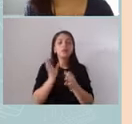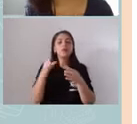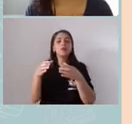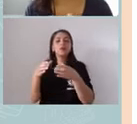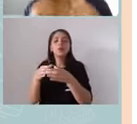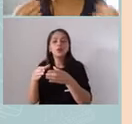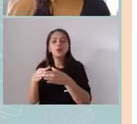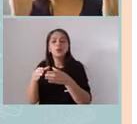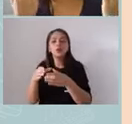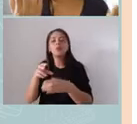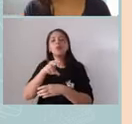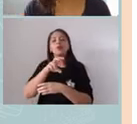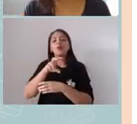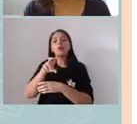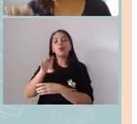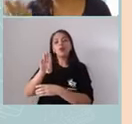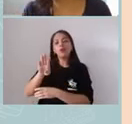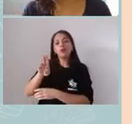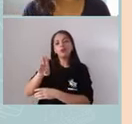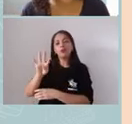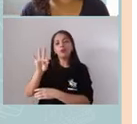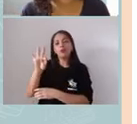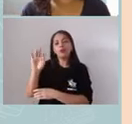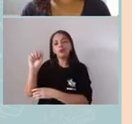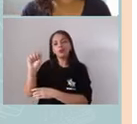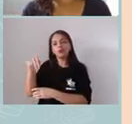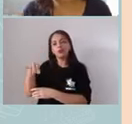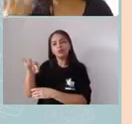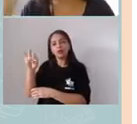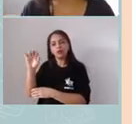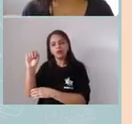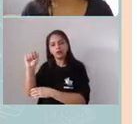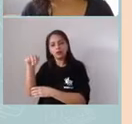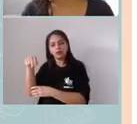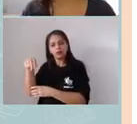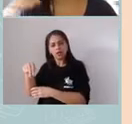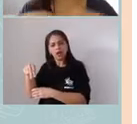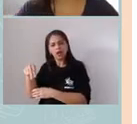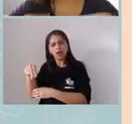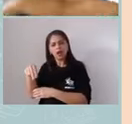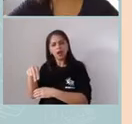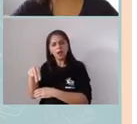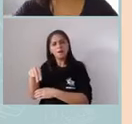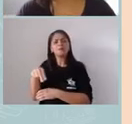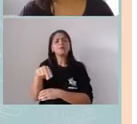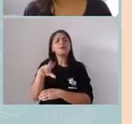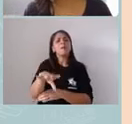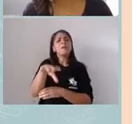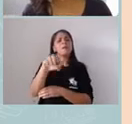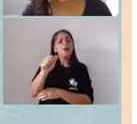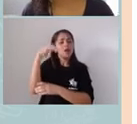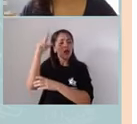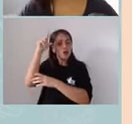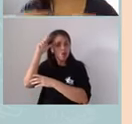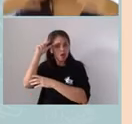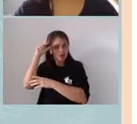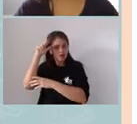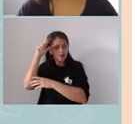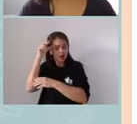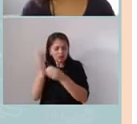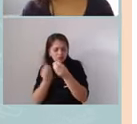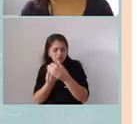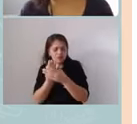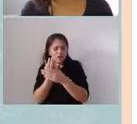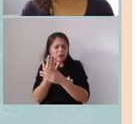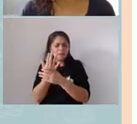tá? E são usados cavalos para produção. Por que um cavalo? Porque o cavalo é um animal de grande porte, né? Tem uma grande